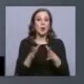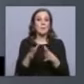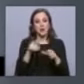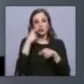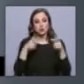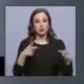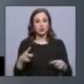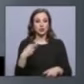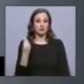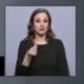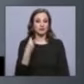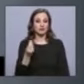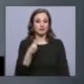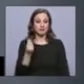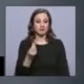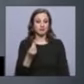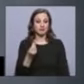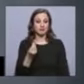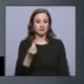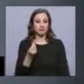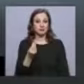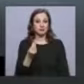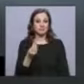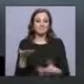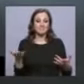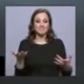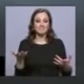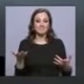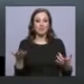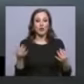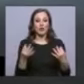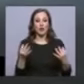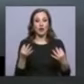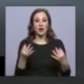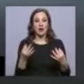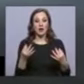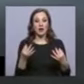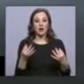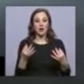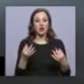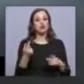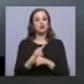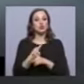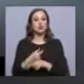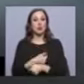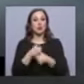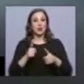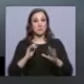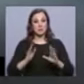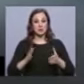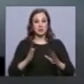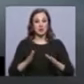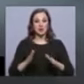é jovem então a alternativa as coisas melhorarem e